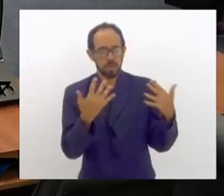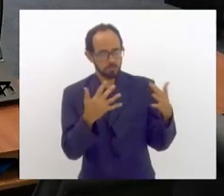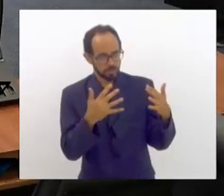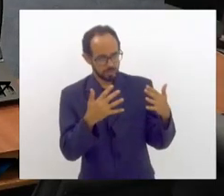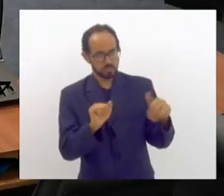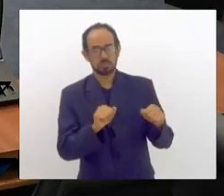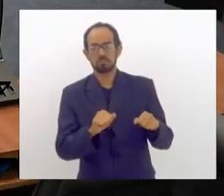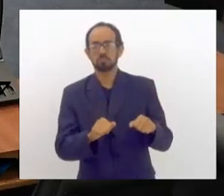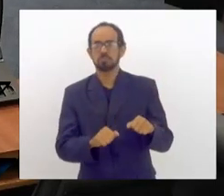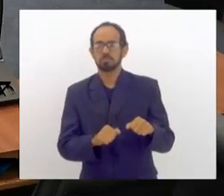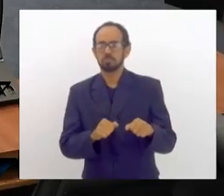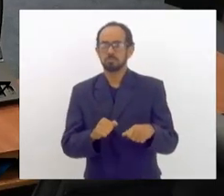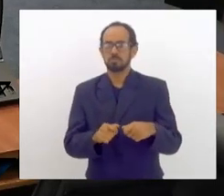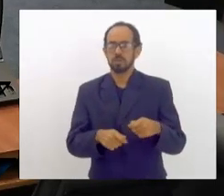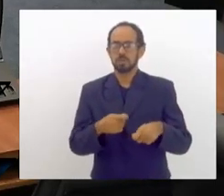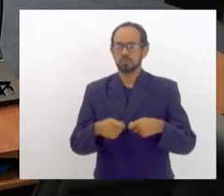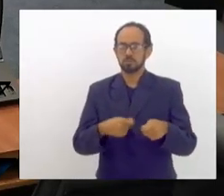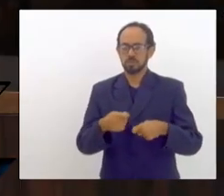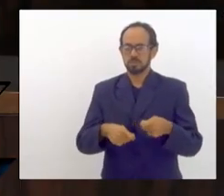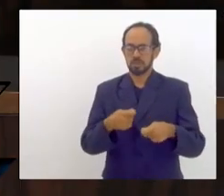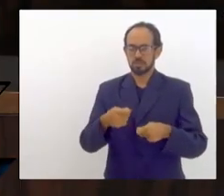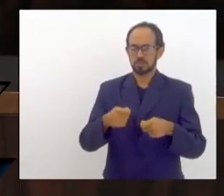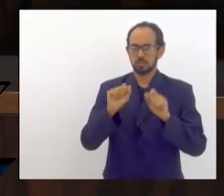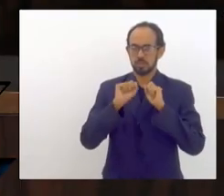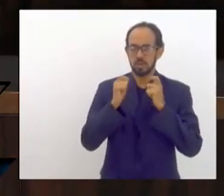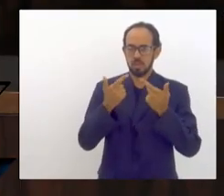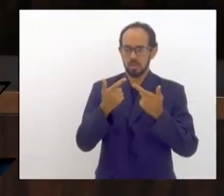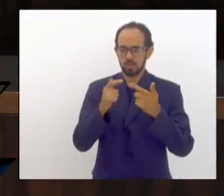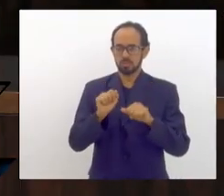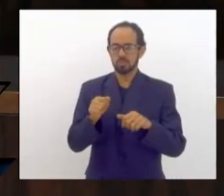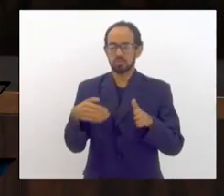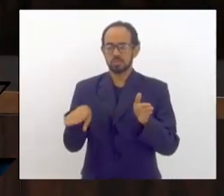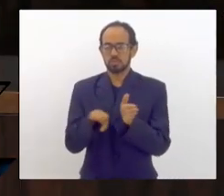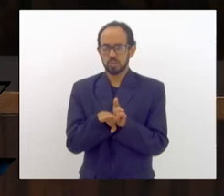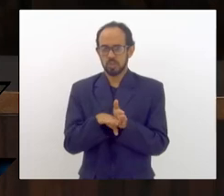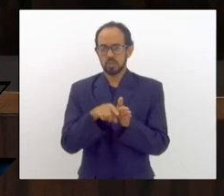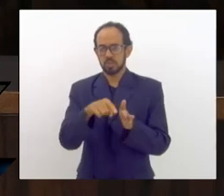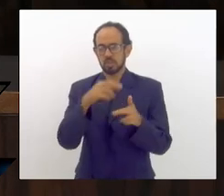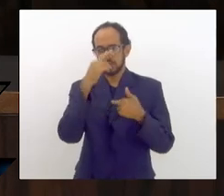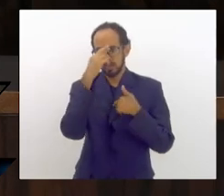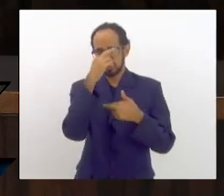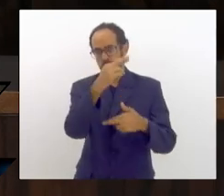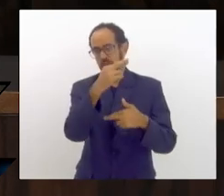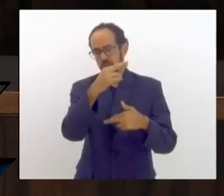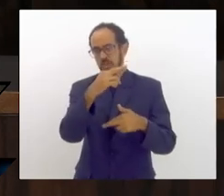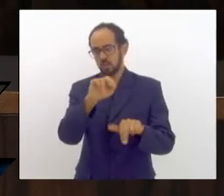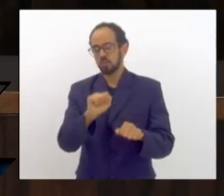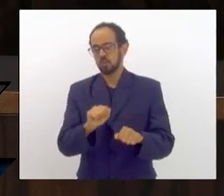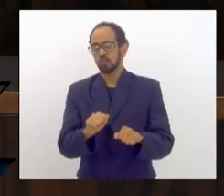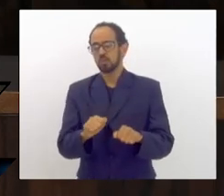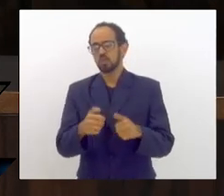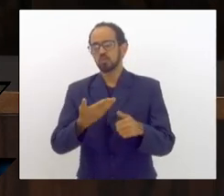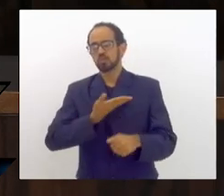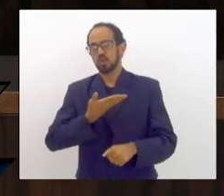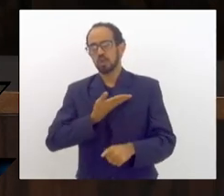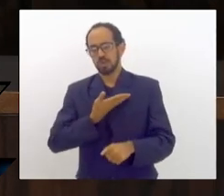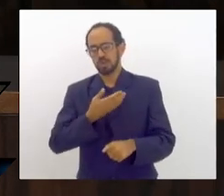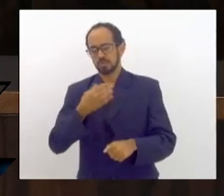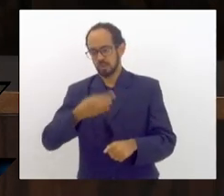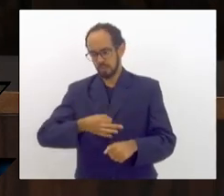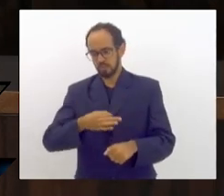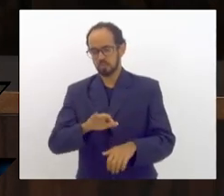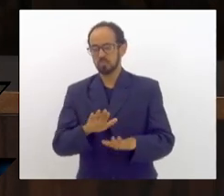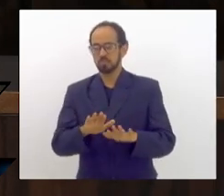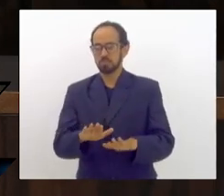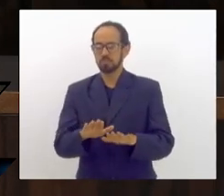de conduzir, tá? O parlamento, você chegando aqui, você respeitando em si os companheiros, certo?